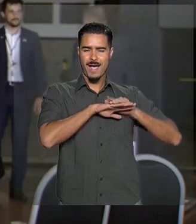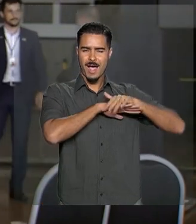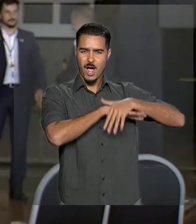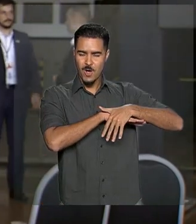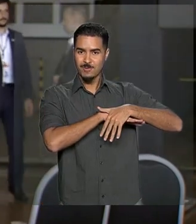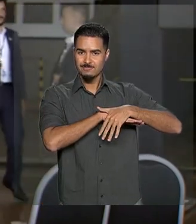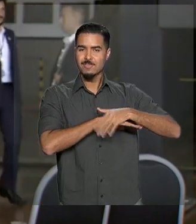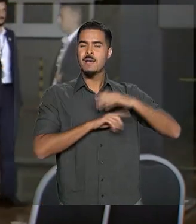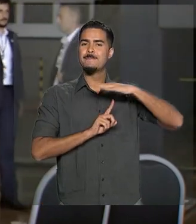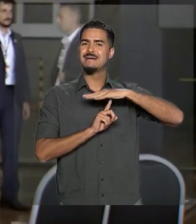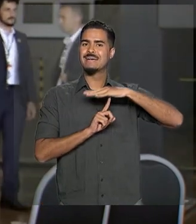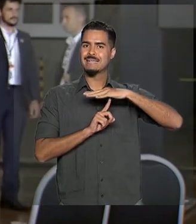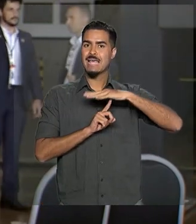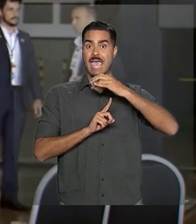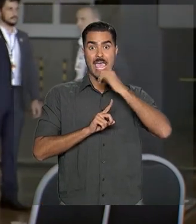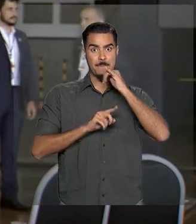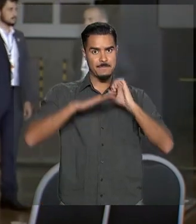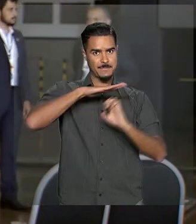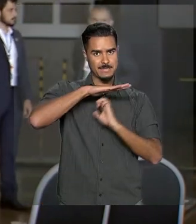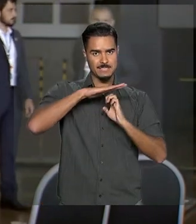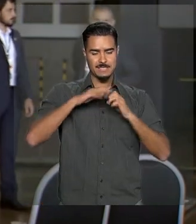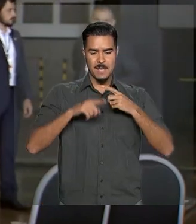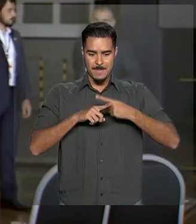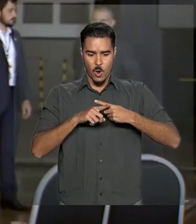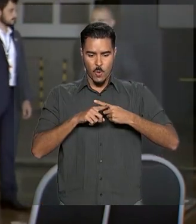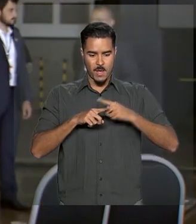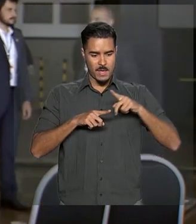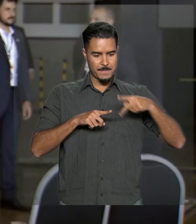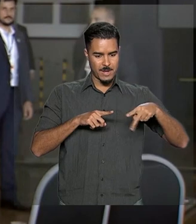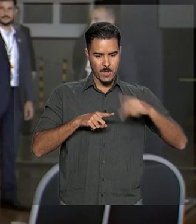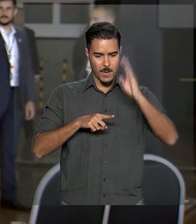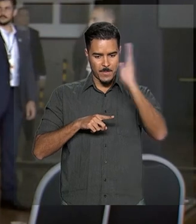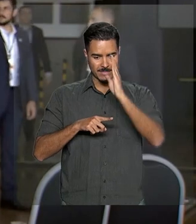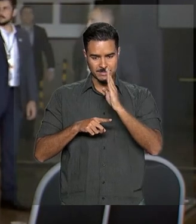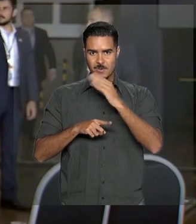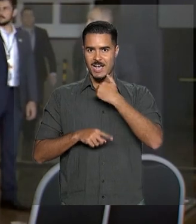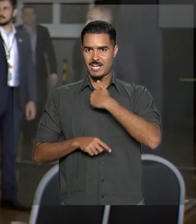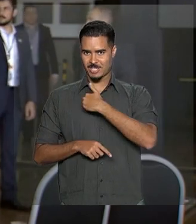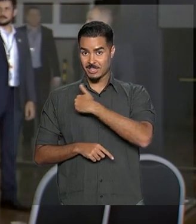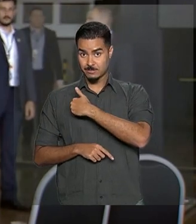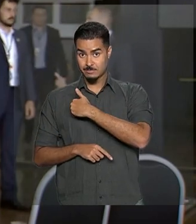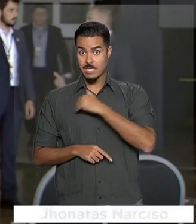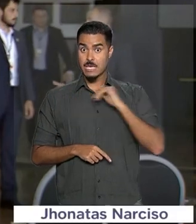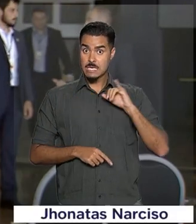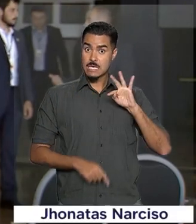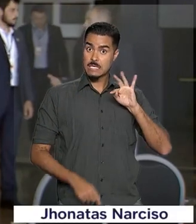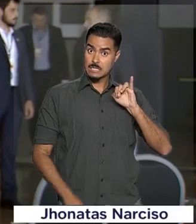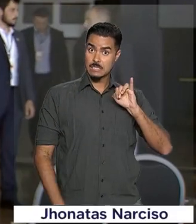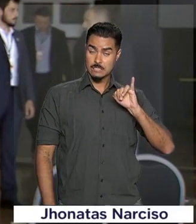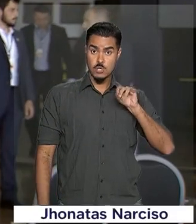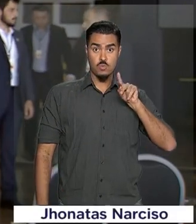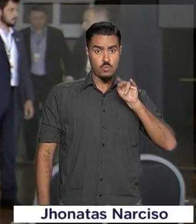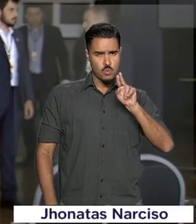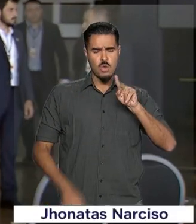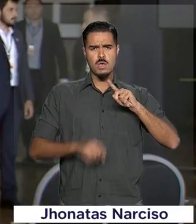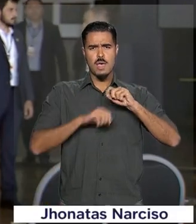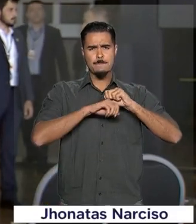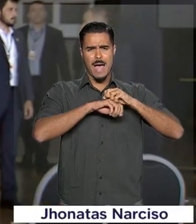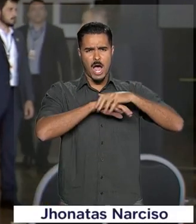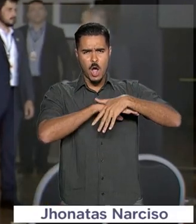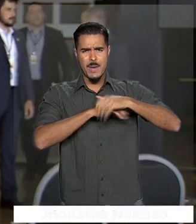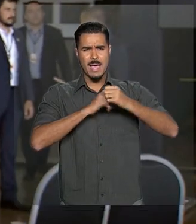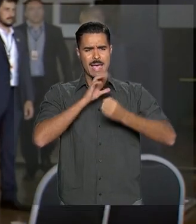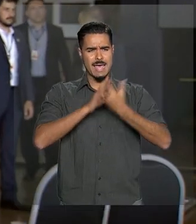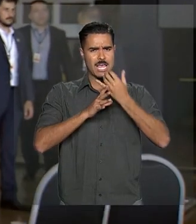Paraná, tríplice fronteira do Brasil, Paraguai e Argentina. Itaipu é a maior geradora de energia limpa e renovável